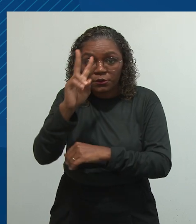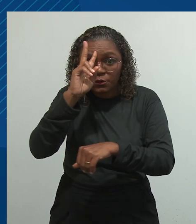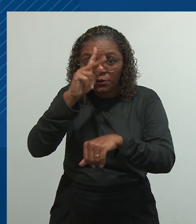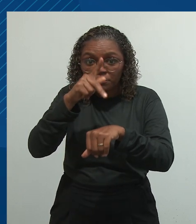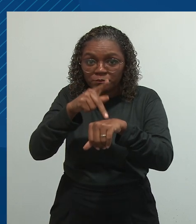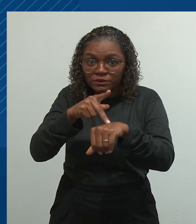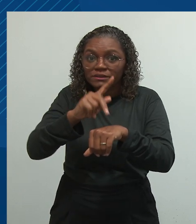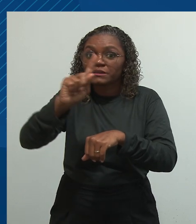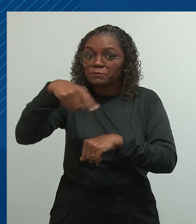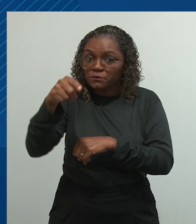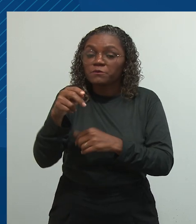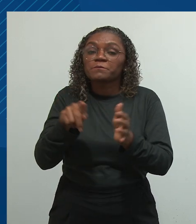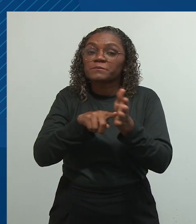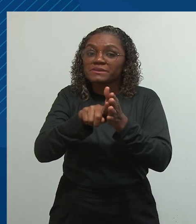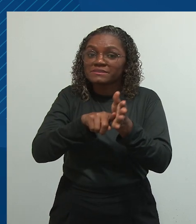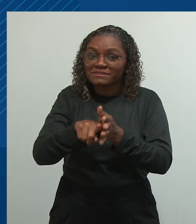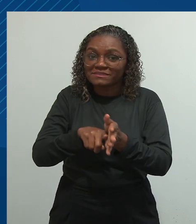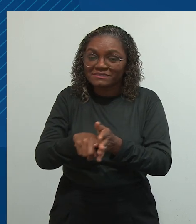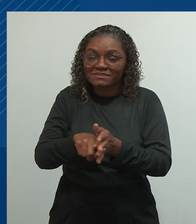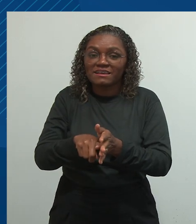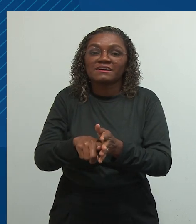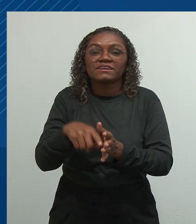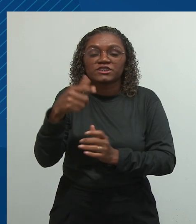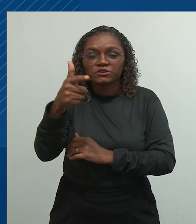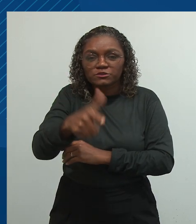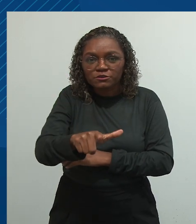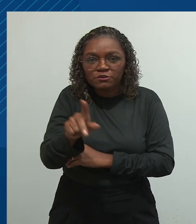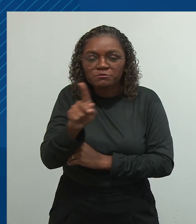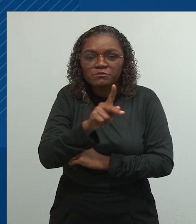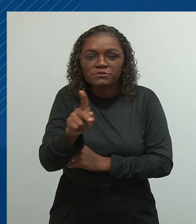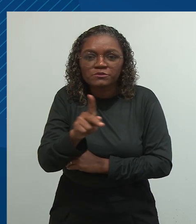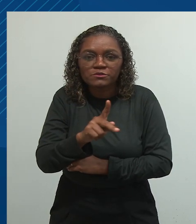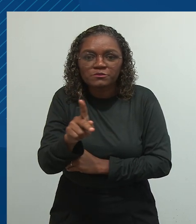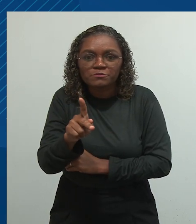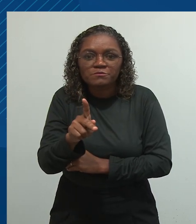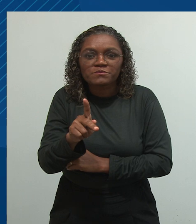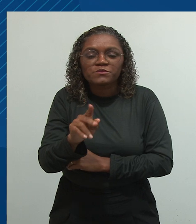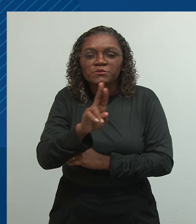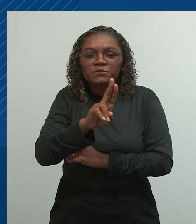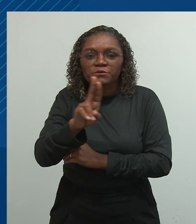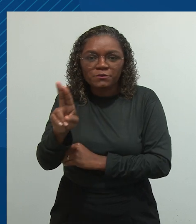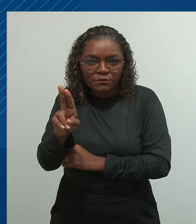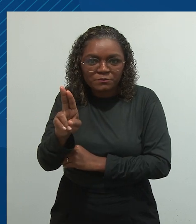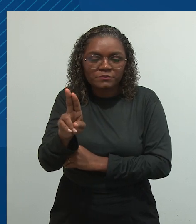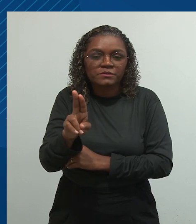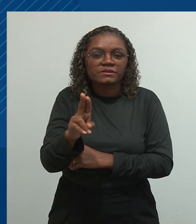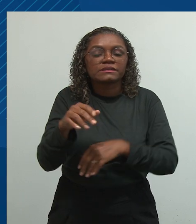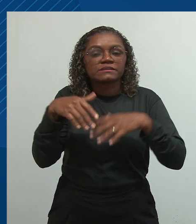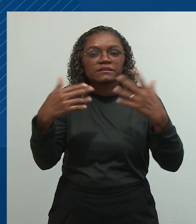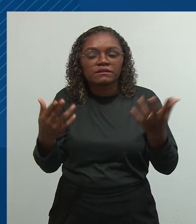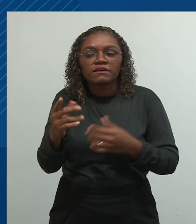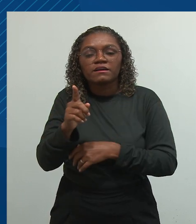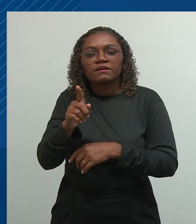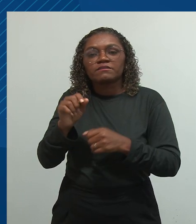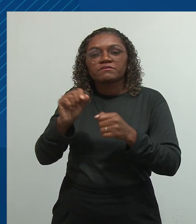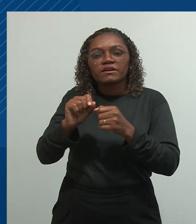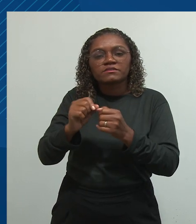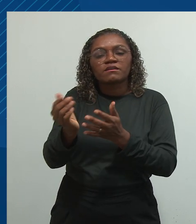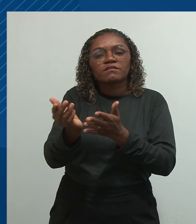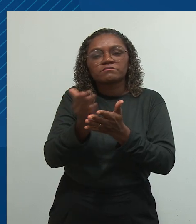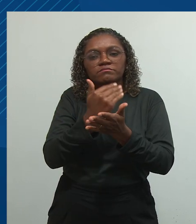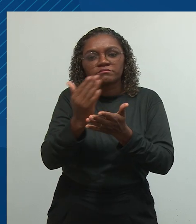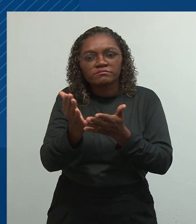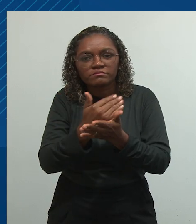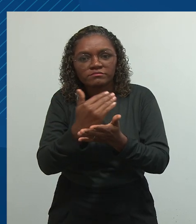vocês pesquisar depois. Repete, professor, por favor. Stephen King. Ele escreveu, assim, O Iluminado,